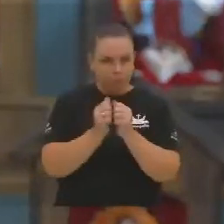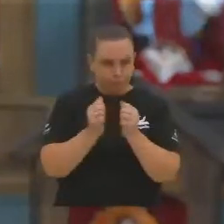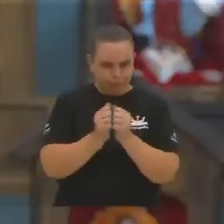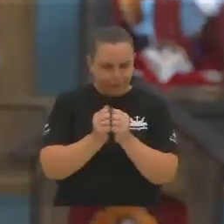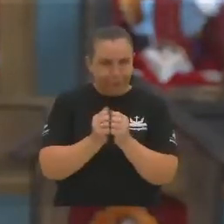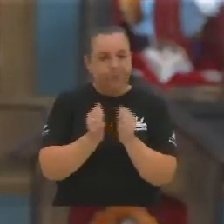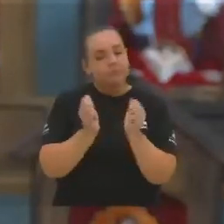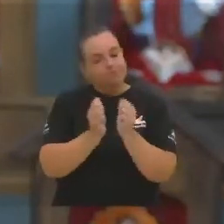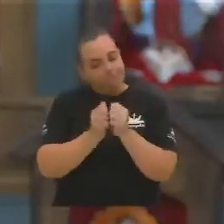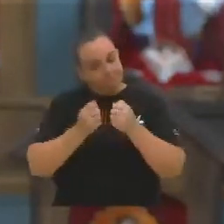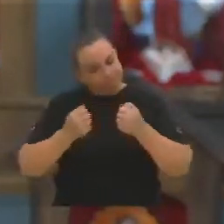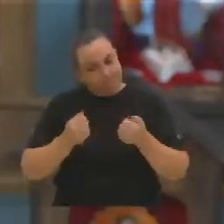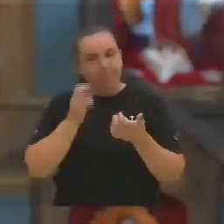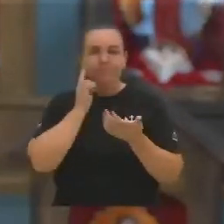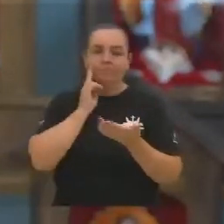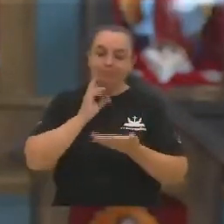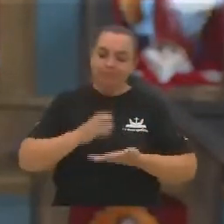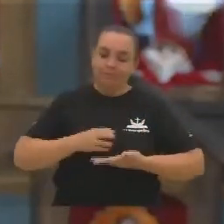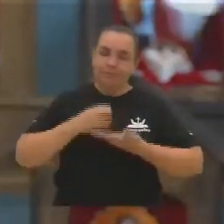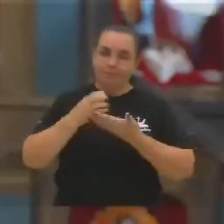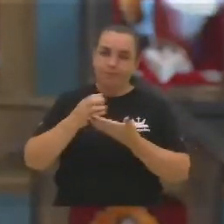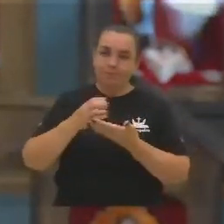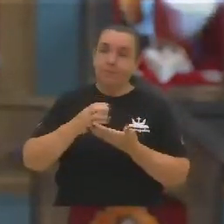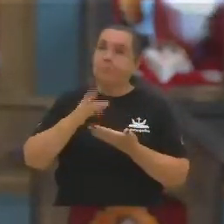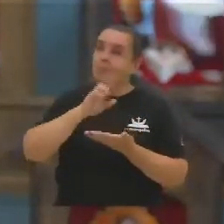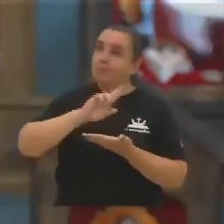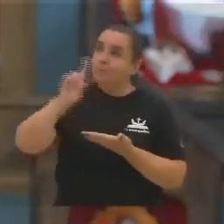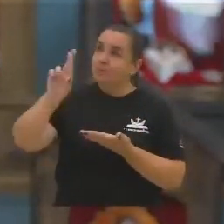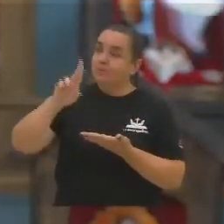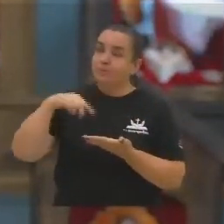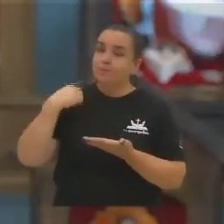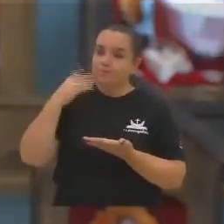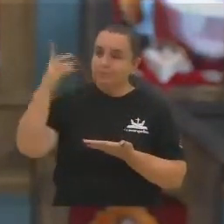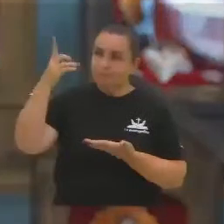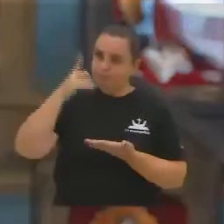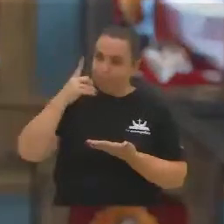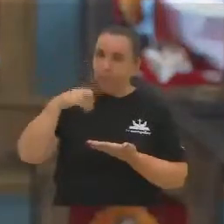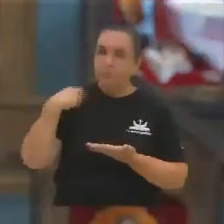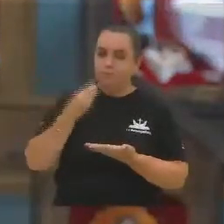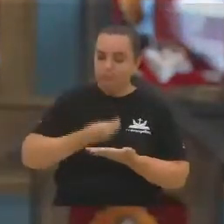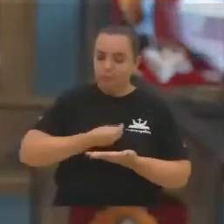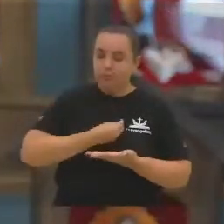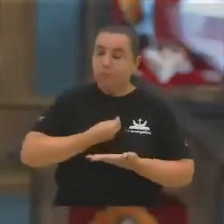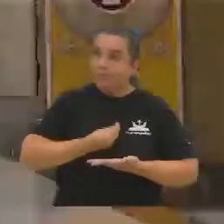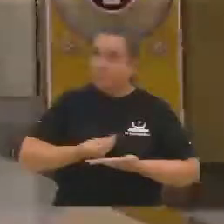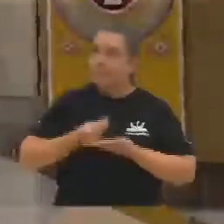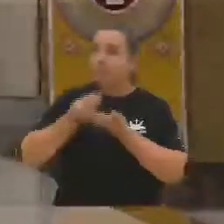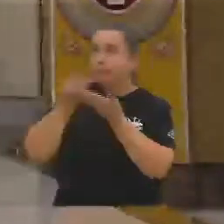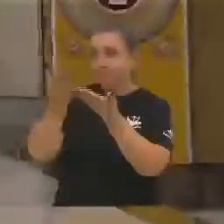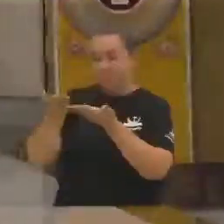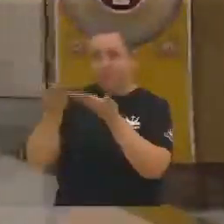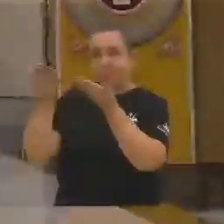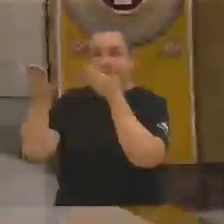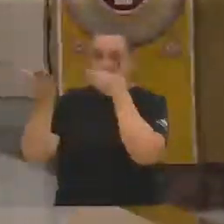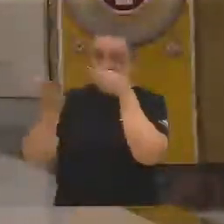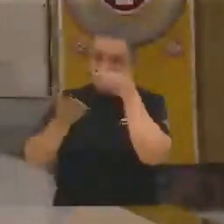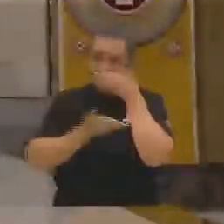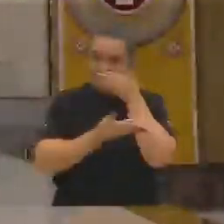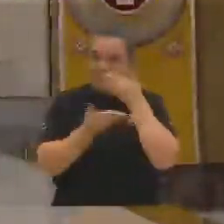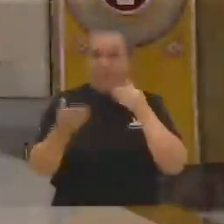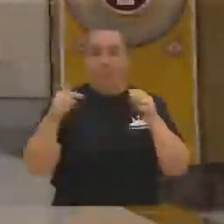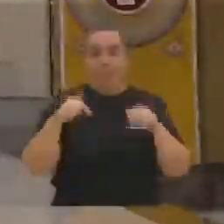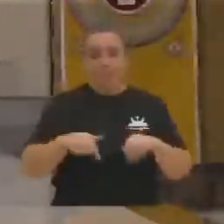Juntamente com o pão e o vinho, apresentemos ao Senhor nossos dons e nossa vida. Você aqui no santuário,